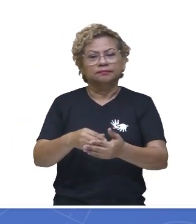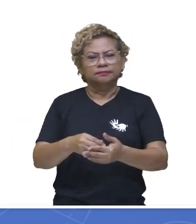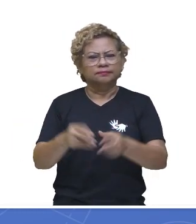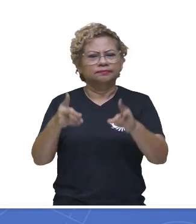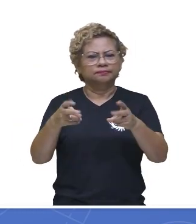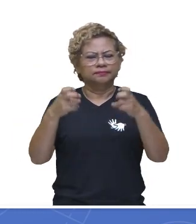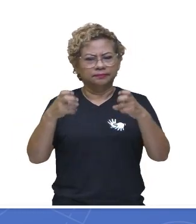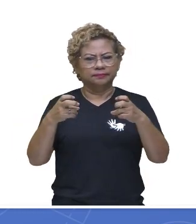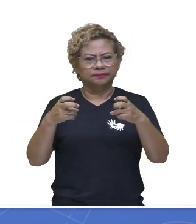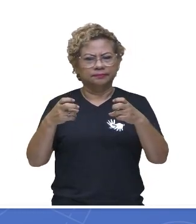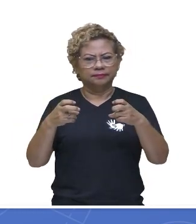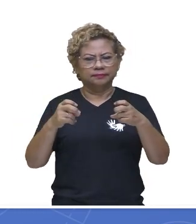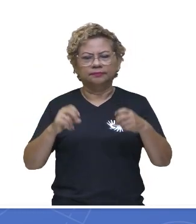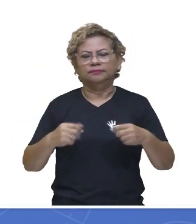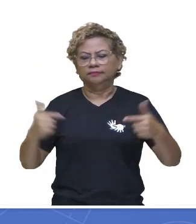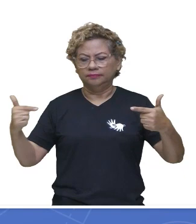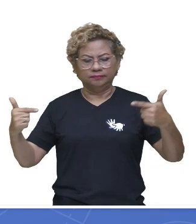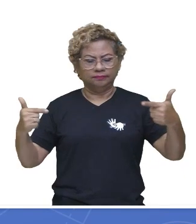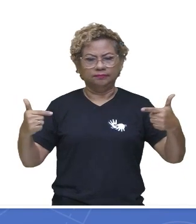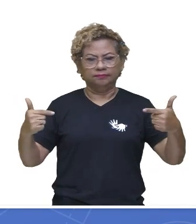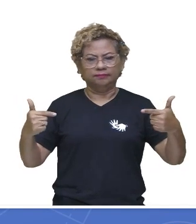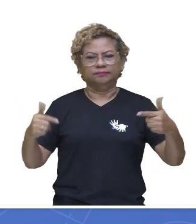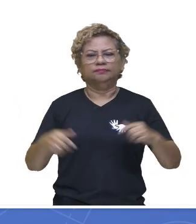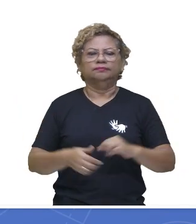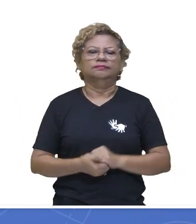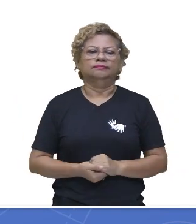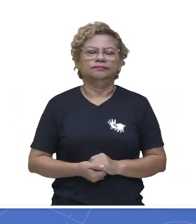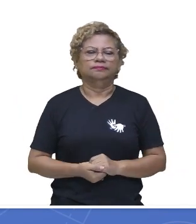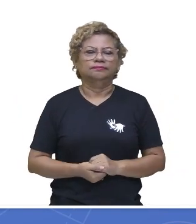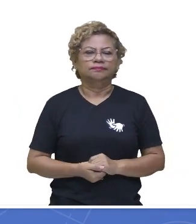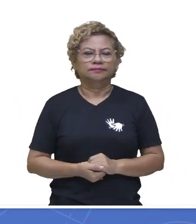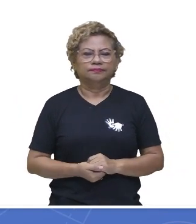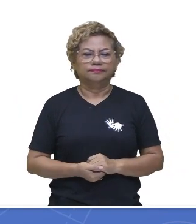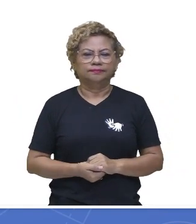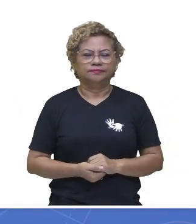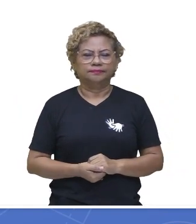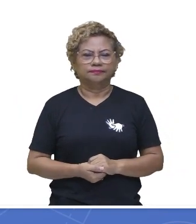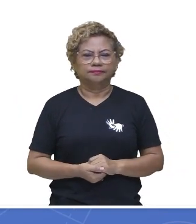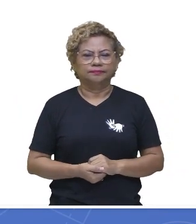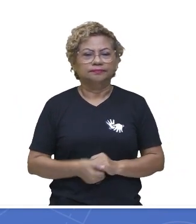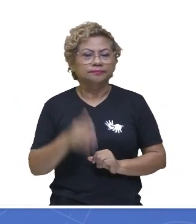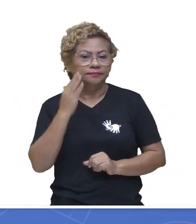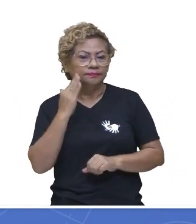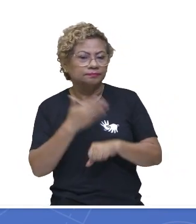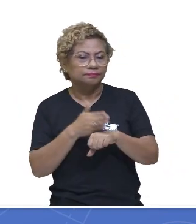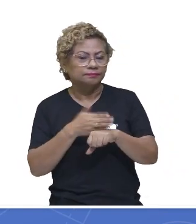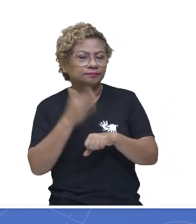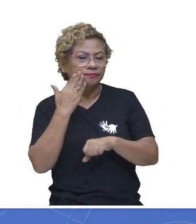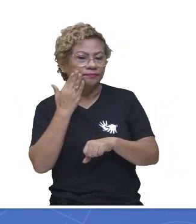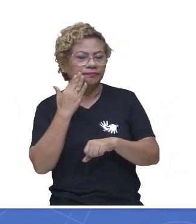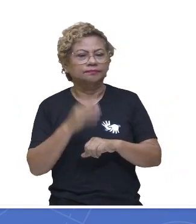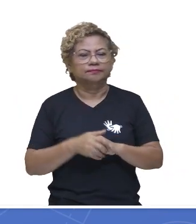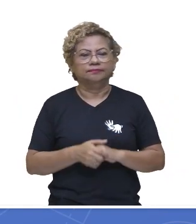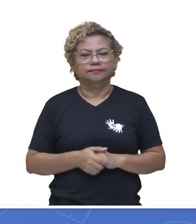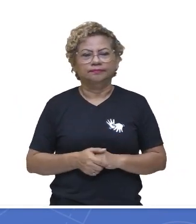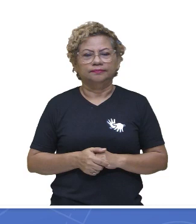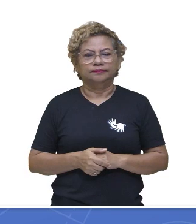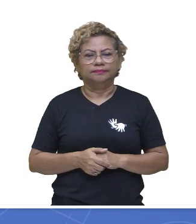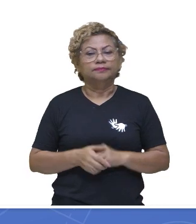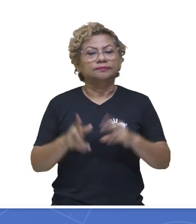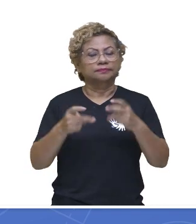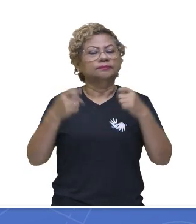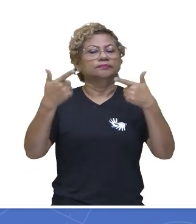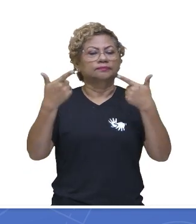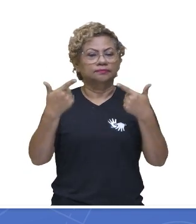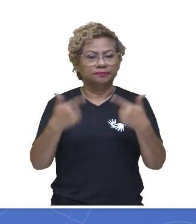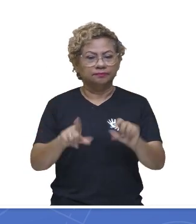ponta, beleza? Vamos seguindo agora com a definição. Então, a gente estava aqui, né? Importante ressaltar